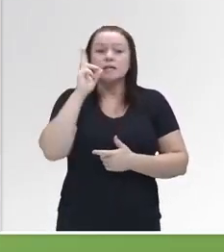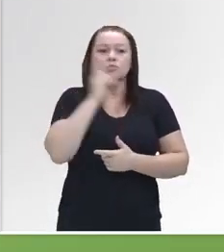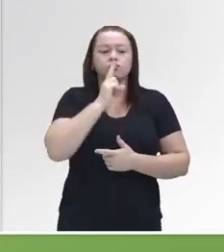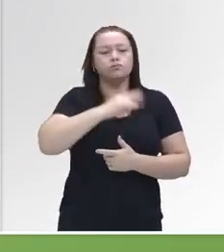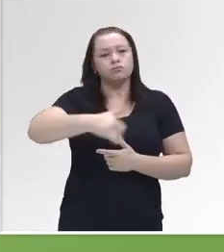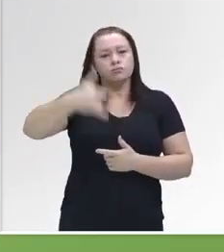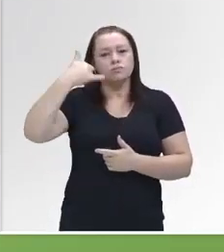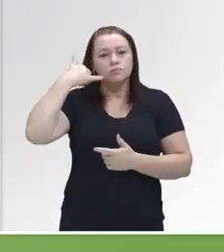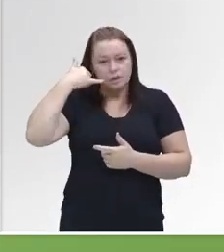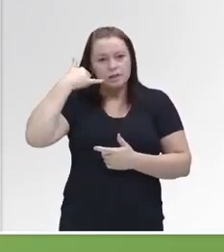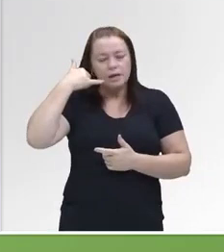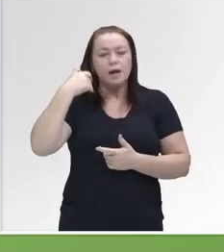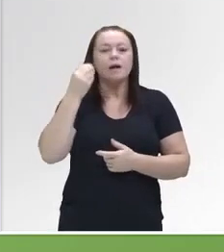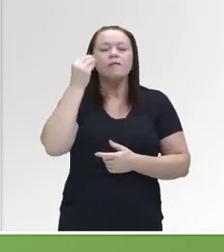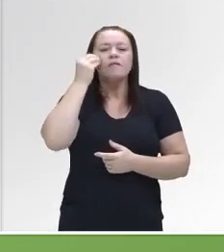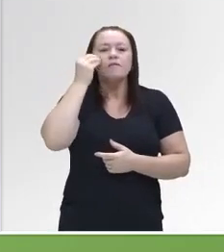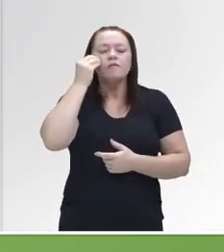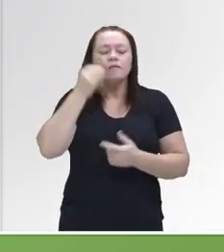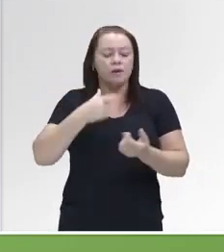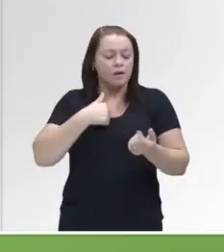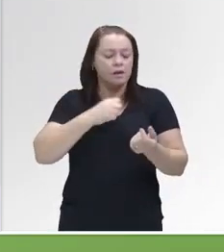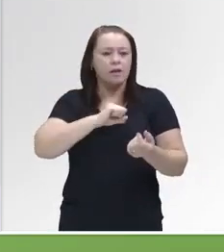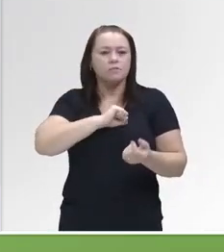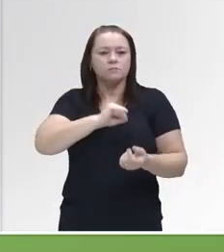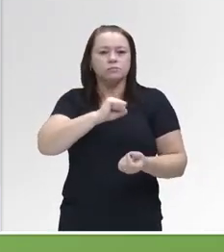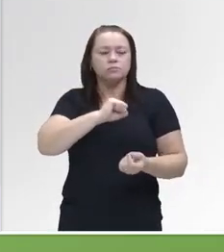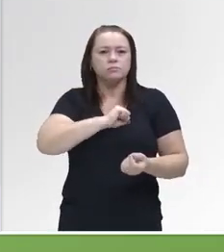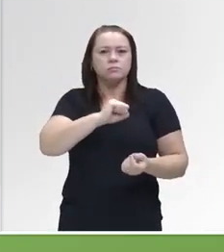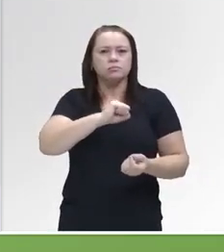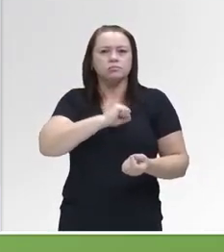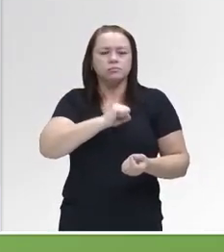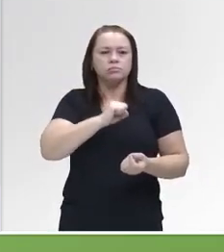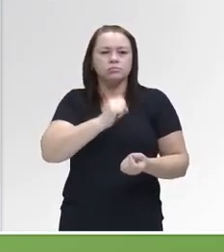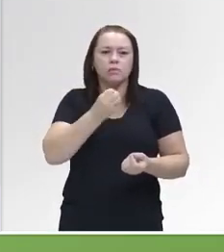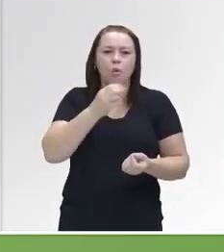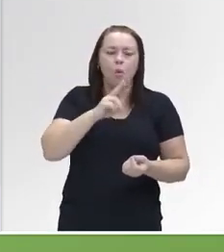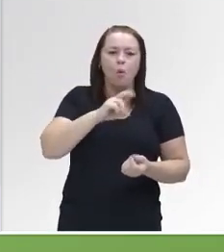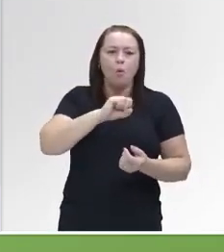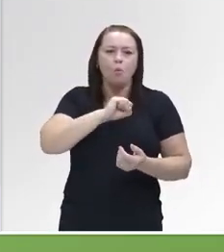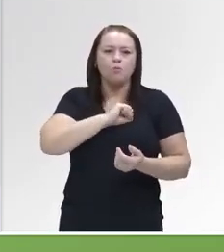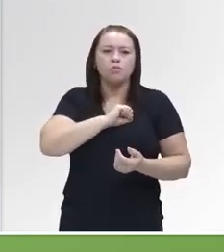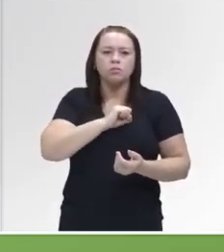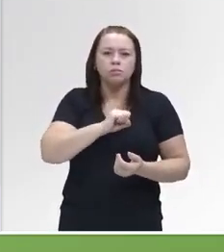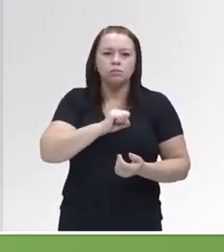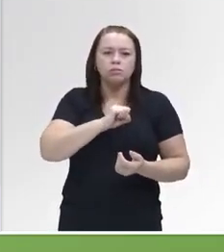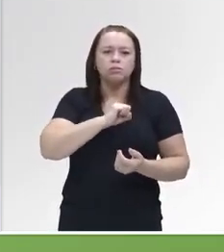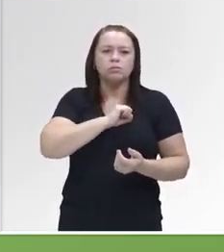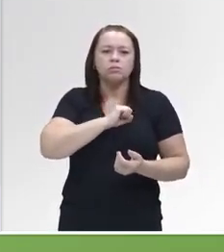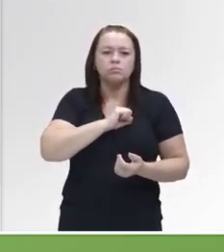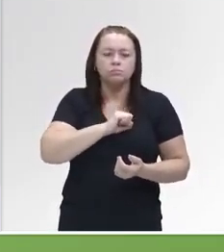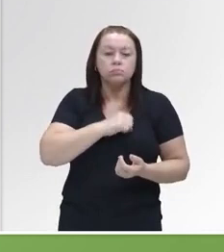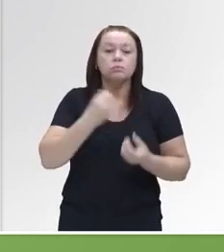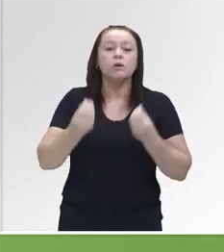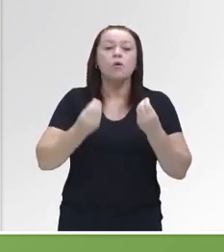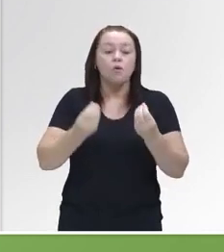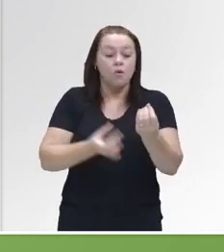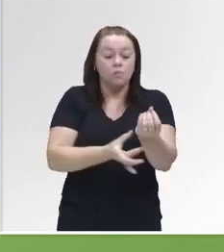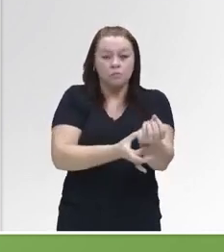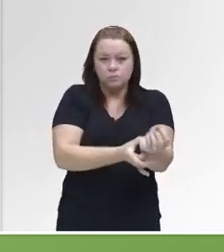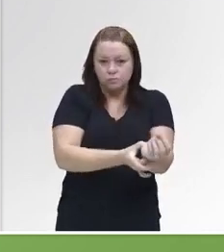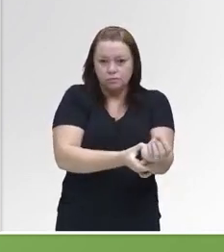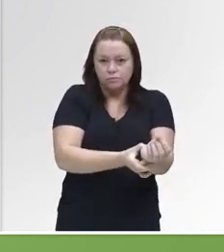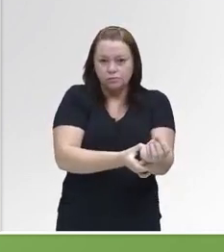precisar ver os batimentos cardíacos, que nós já aprendemos aqui, né, onde que eu consigo perceber no pulso e aqui perto